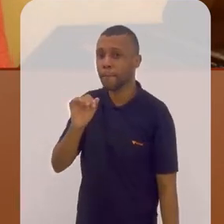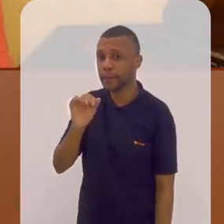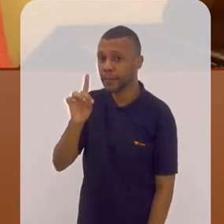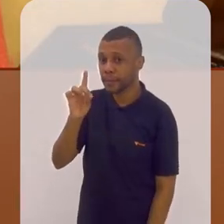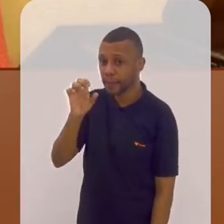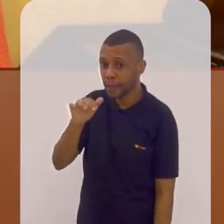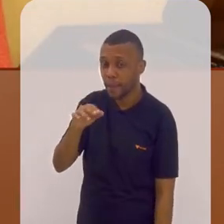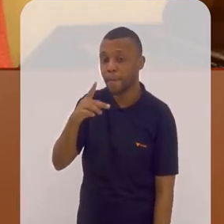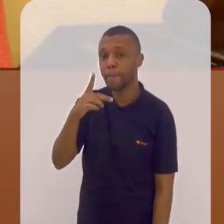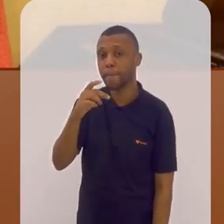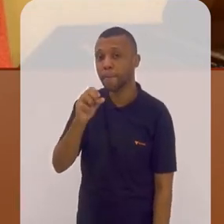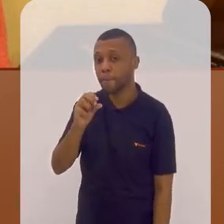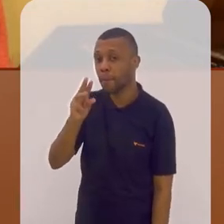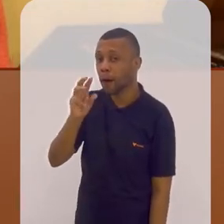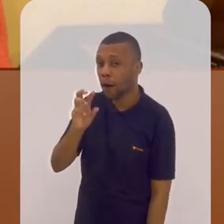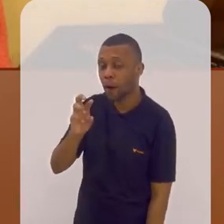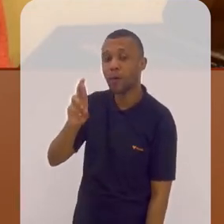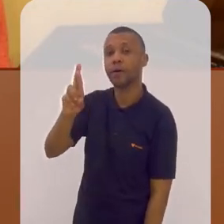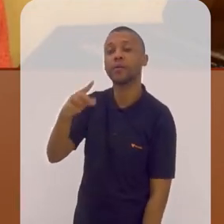Baden-Powell, estamos conversando